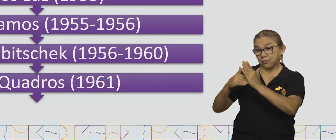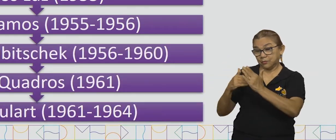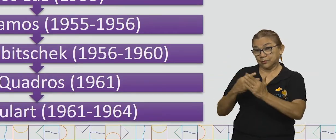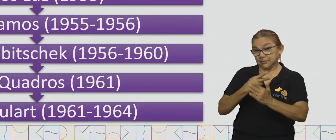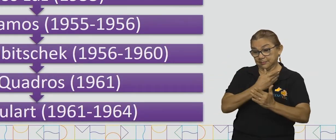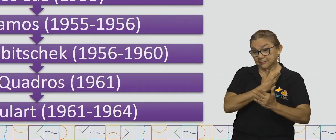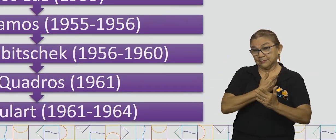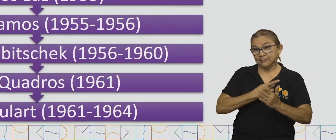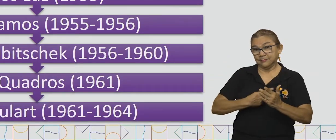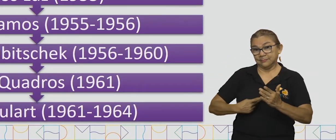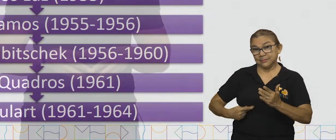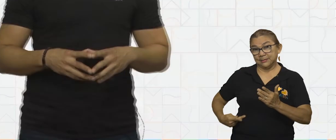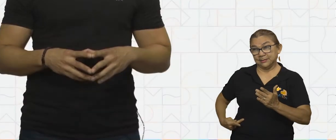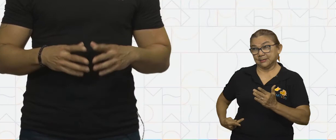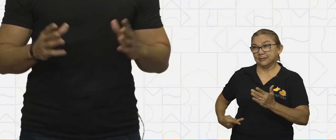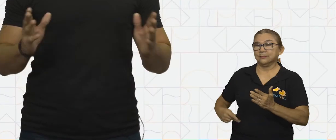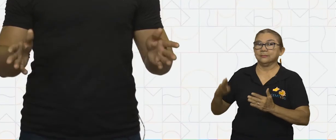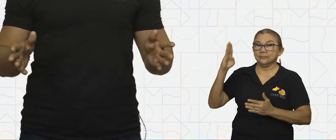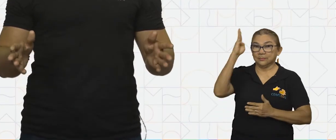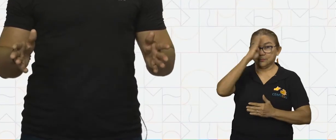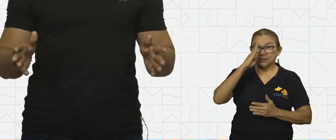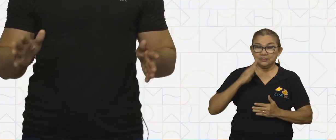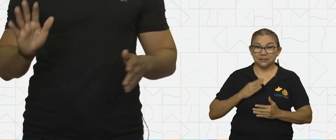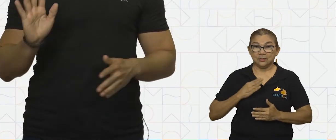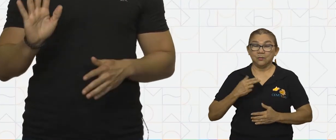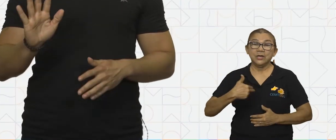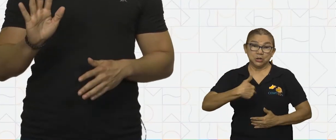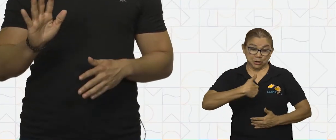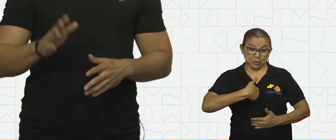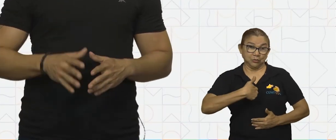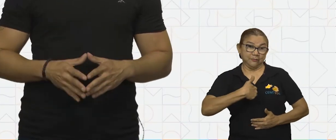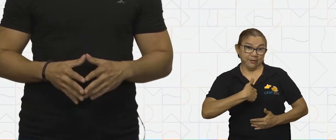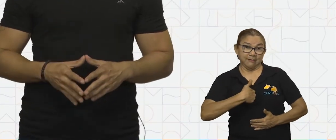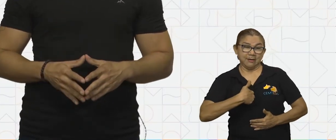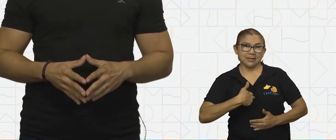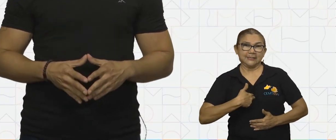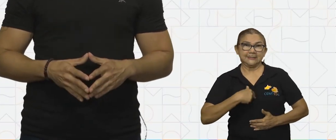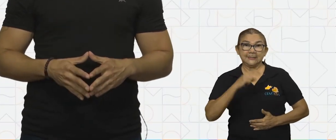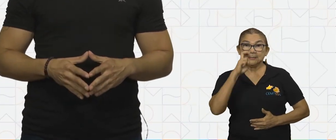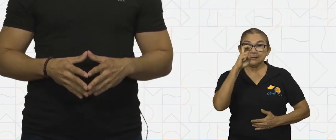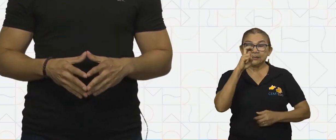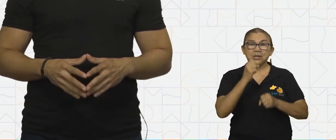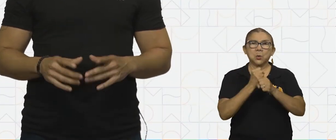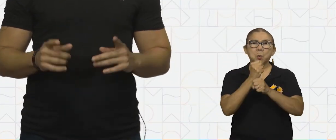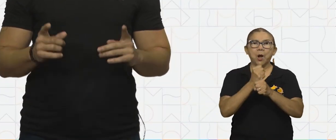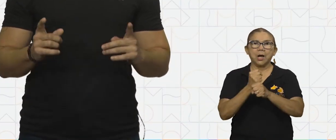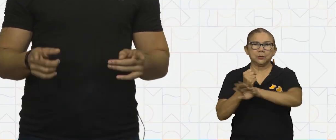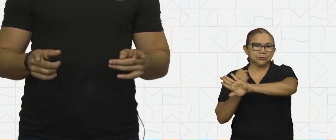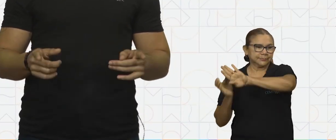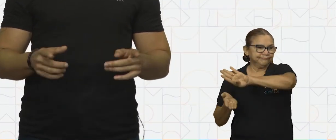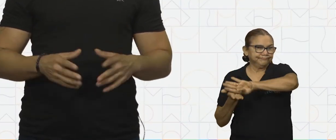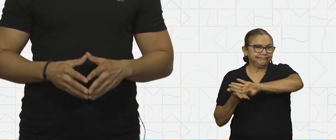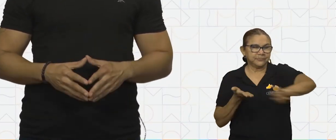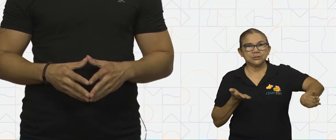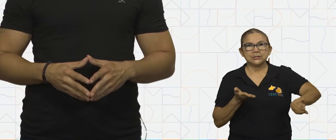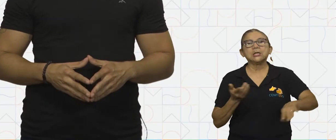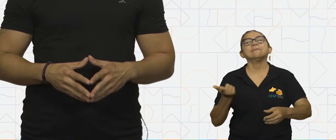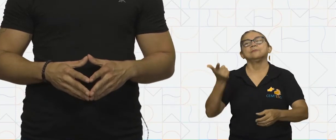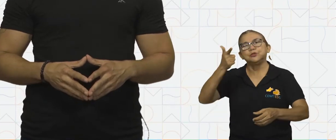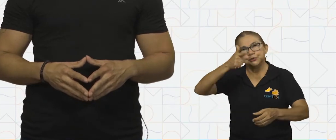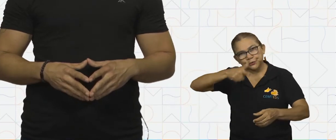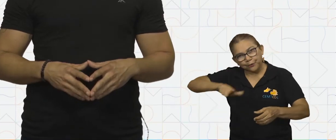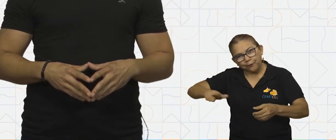Quadros e João Goulart. Getúlio Vargas, 5 anos após ser derrubado do poder, venceu as eleições